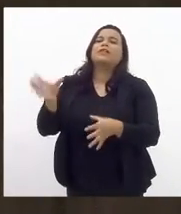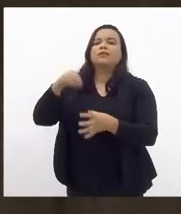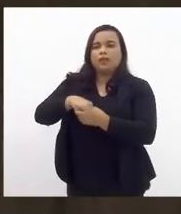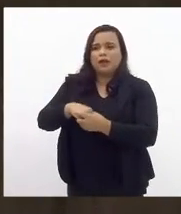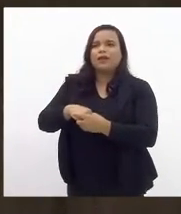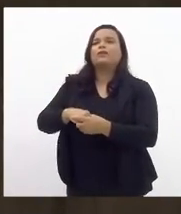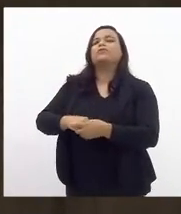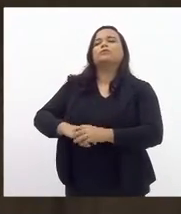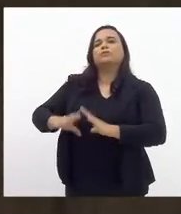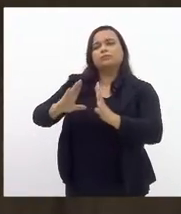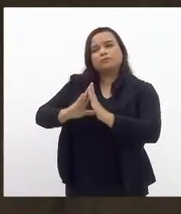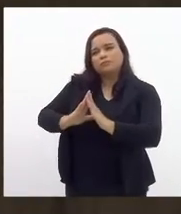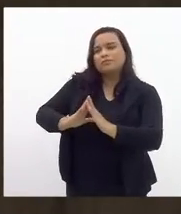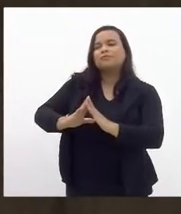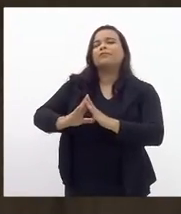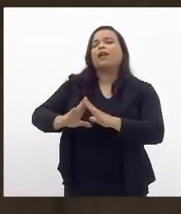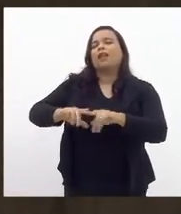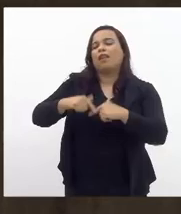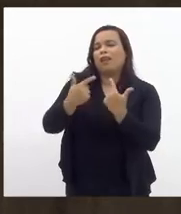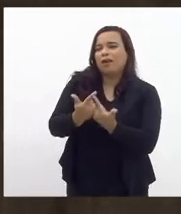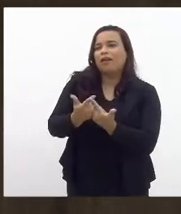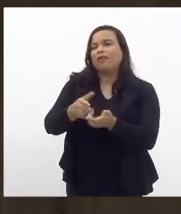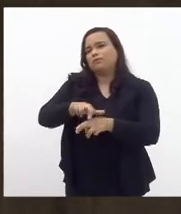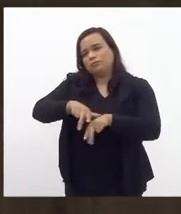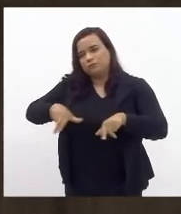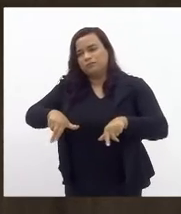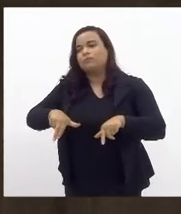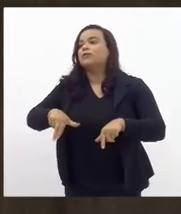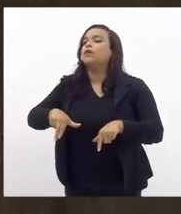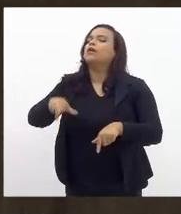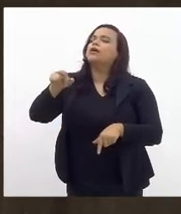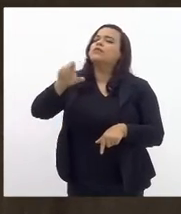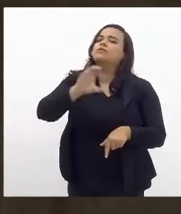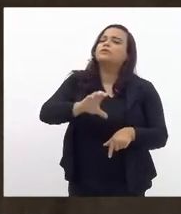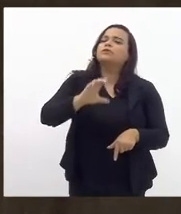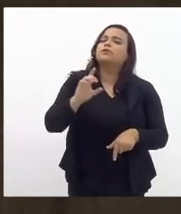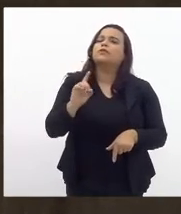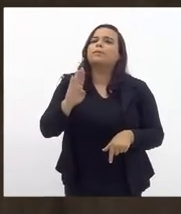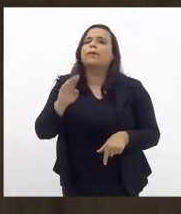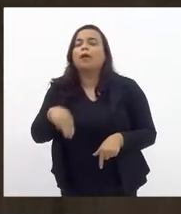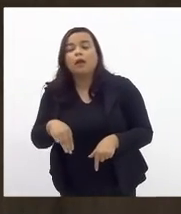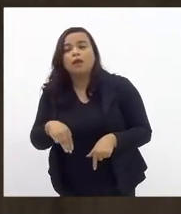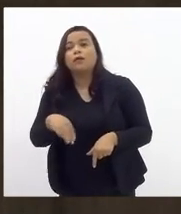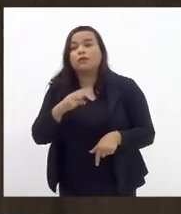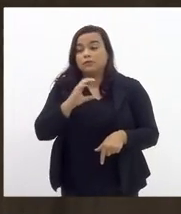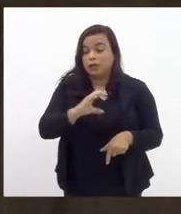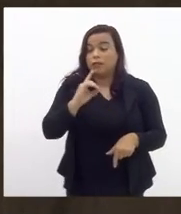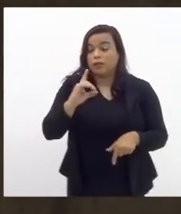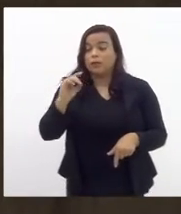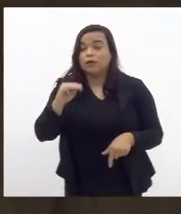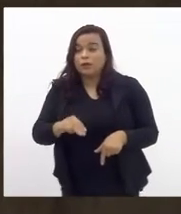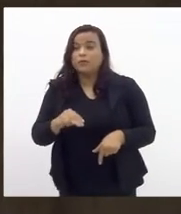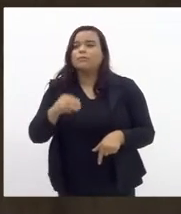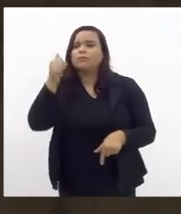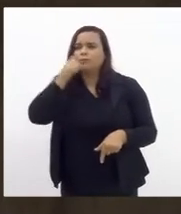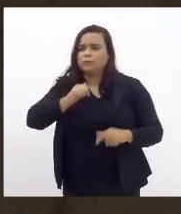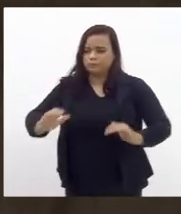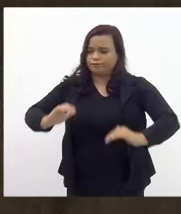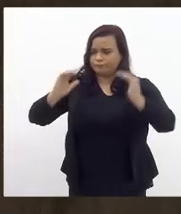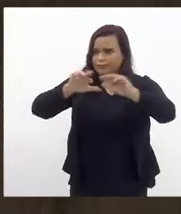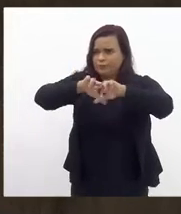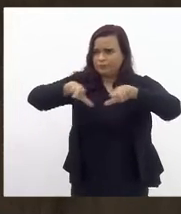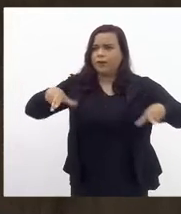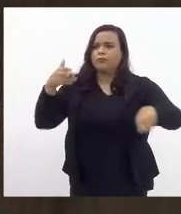faz parte várias deputadas, gloriosas deputadas dessa casa, inclusive Vossa